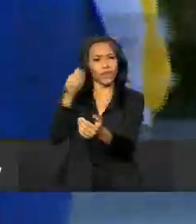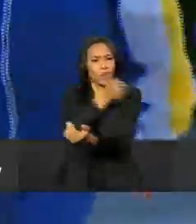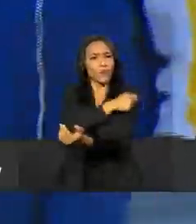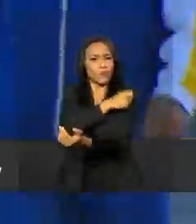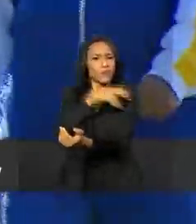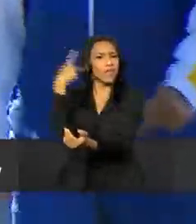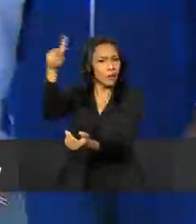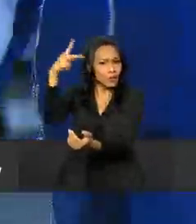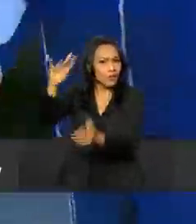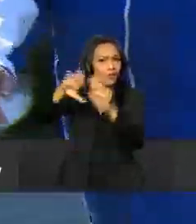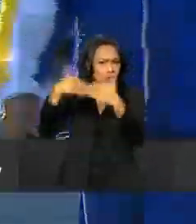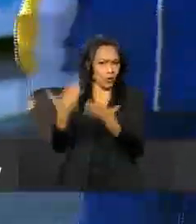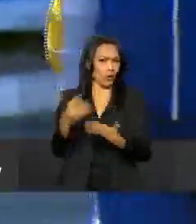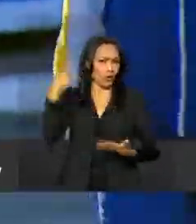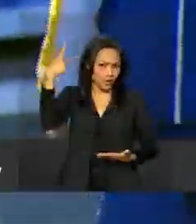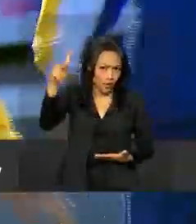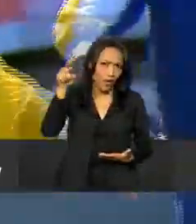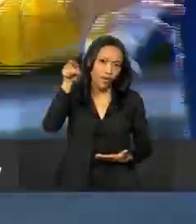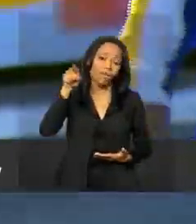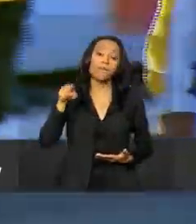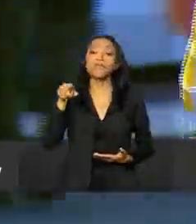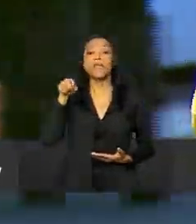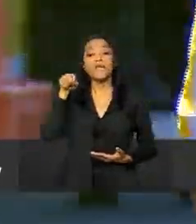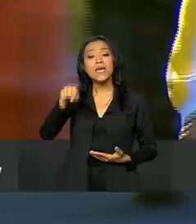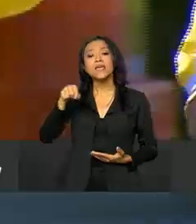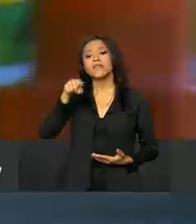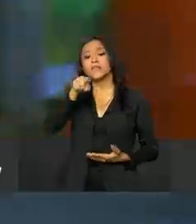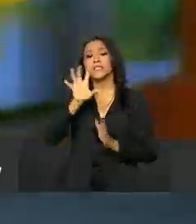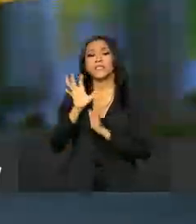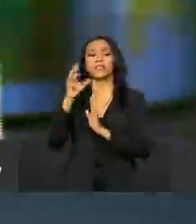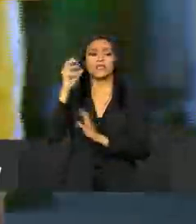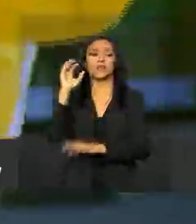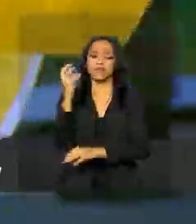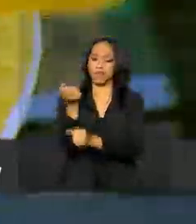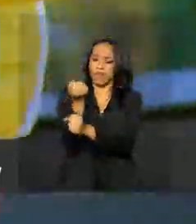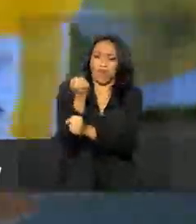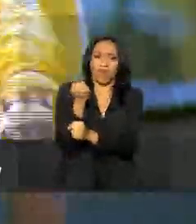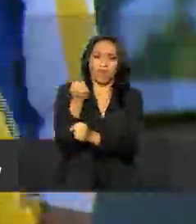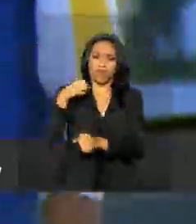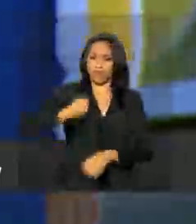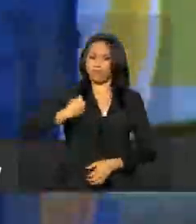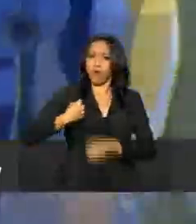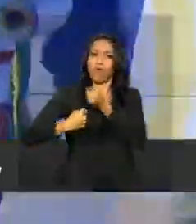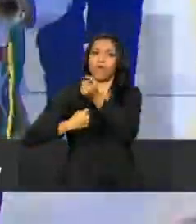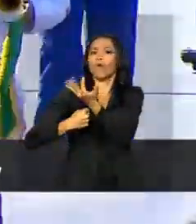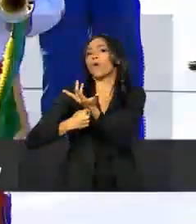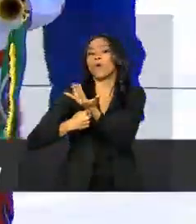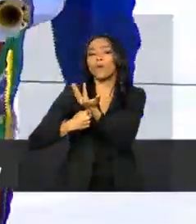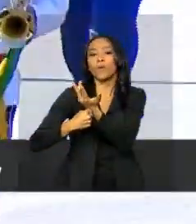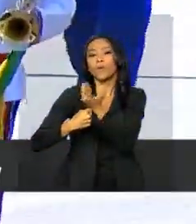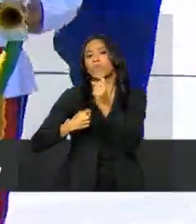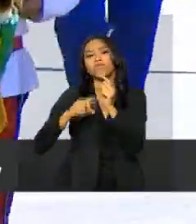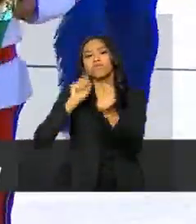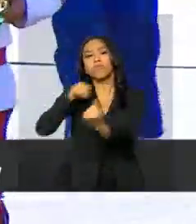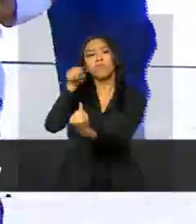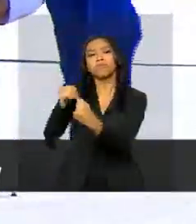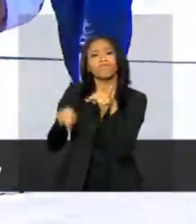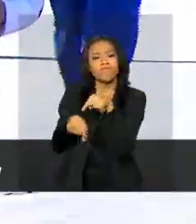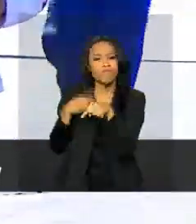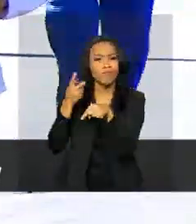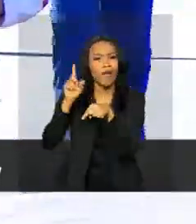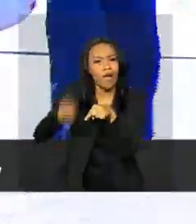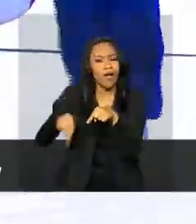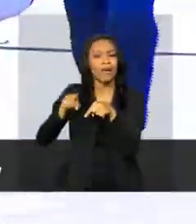conhecido como Julinho, e esse símbolo, na intenção de promover